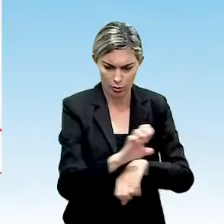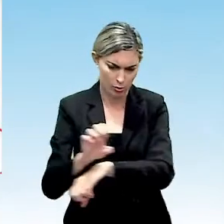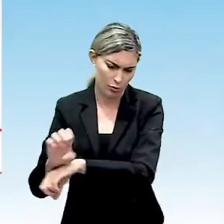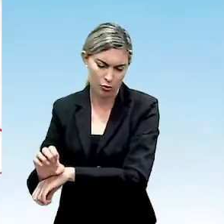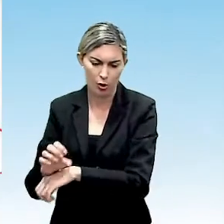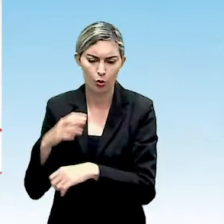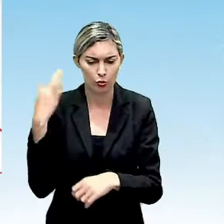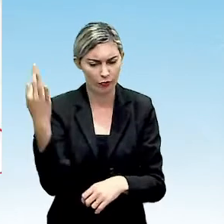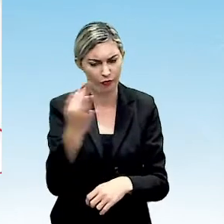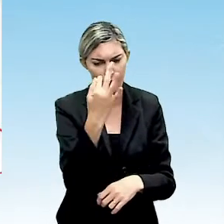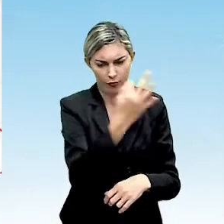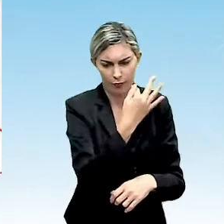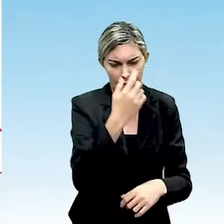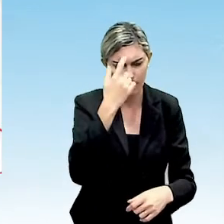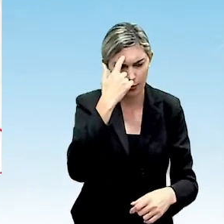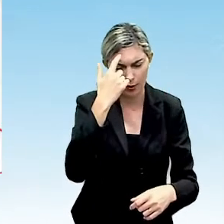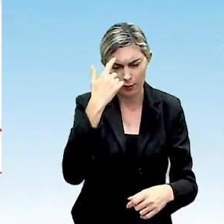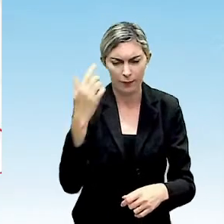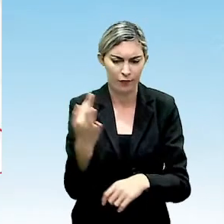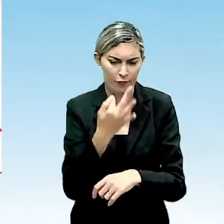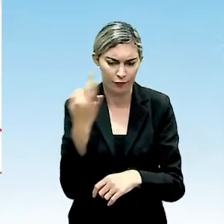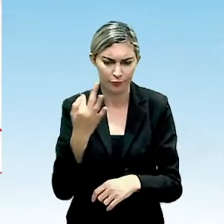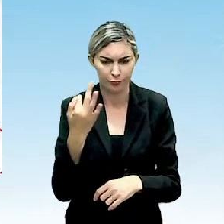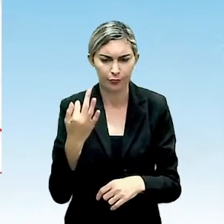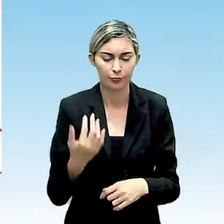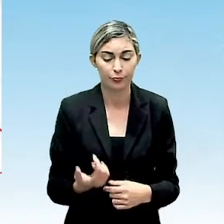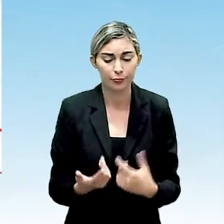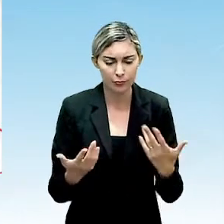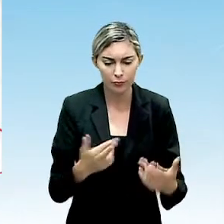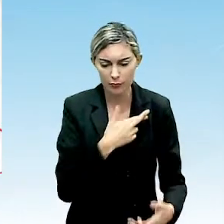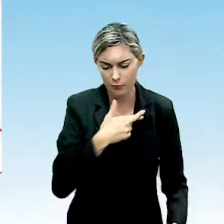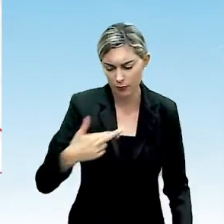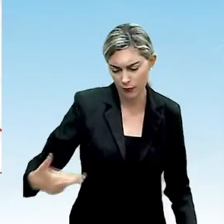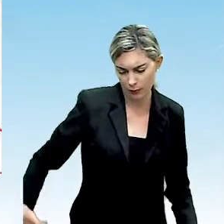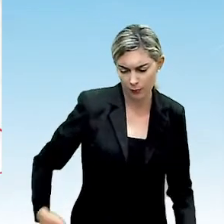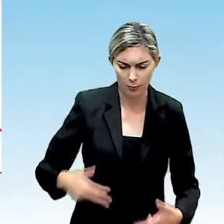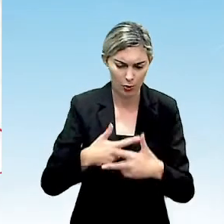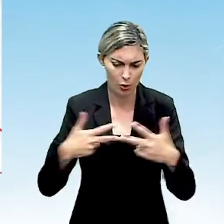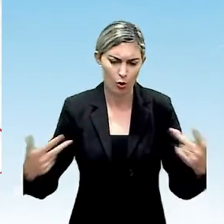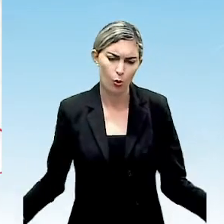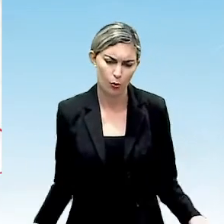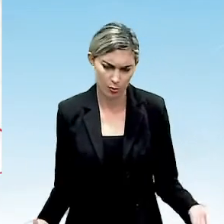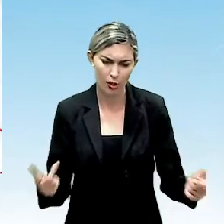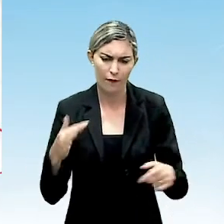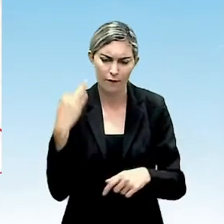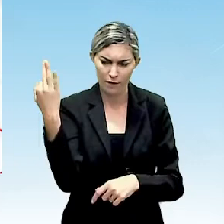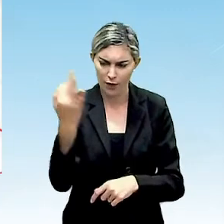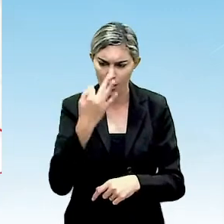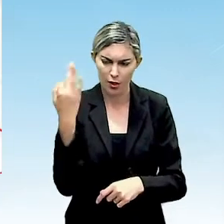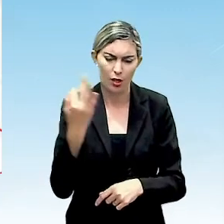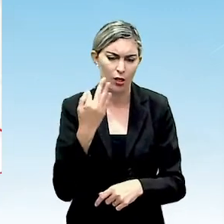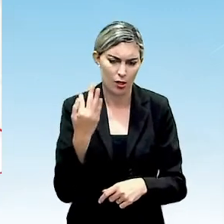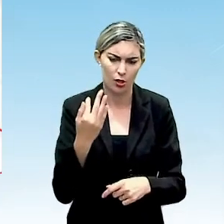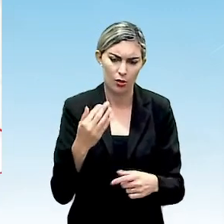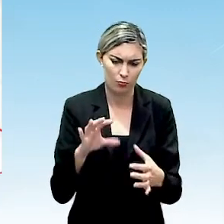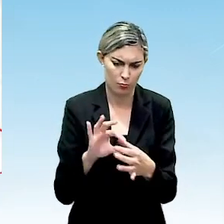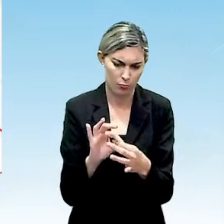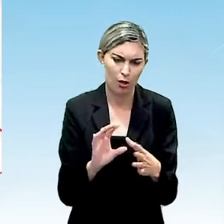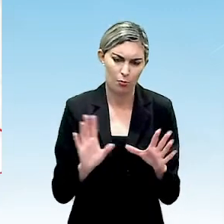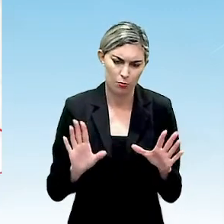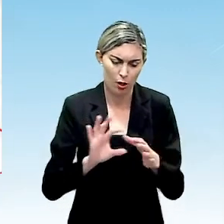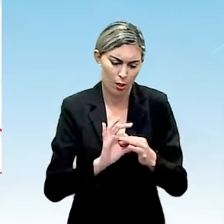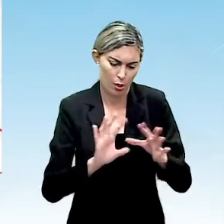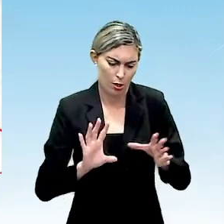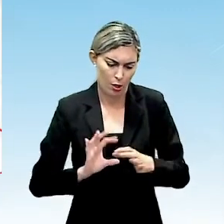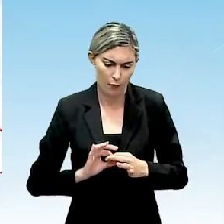são federados, são entes federados, certo? Então, república, coisa pública, federada, conciliada ali,